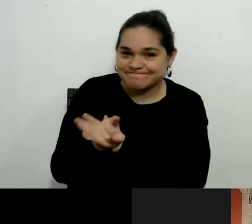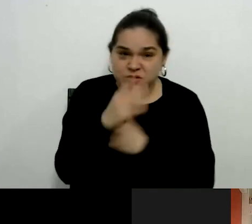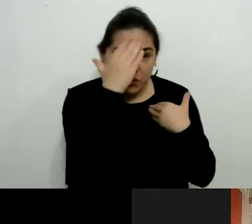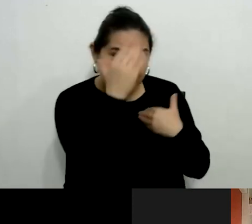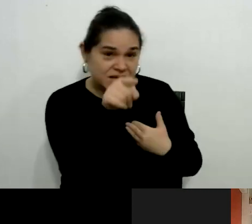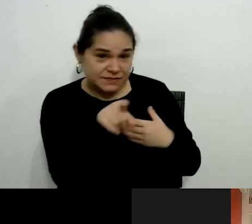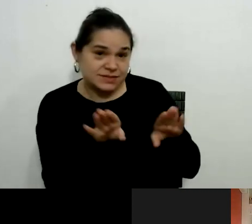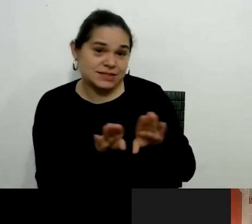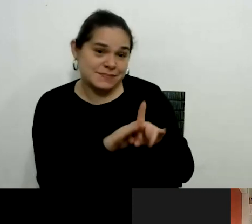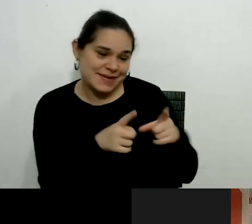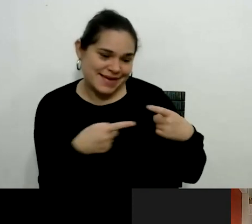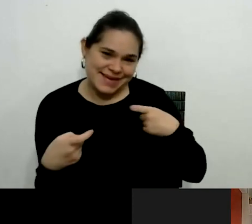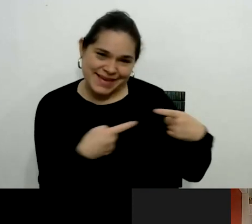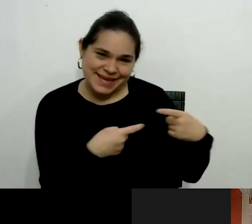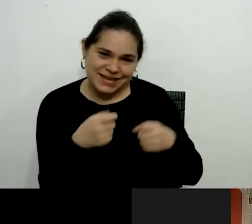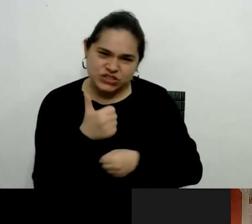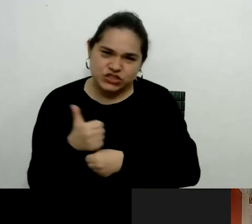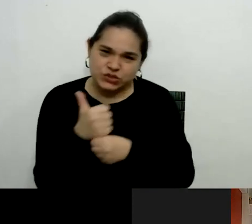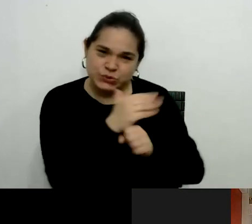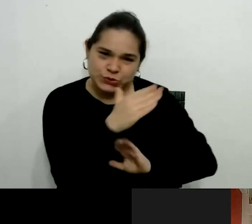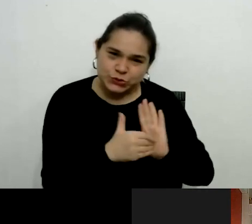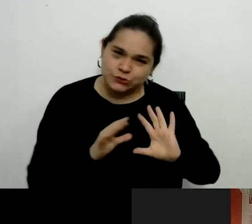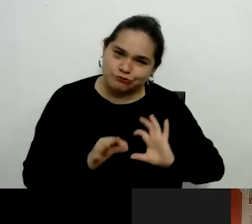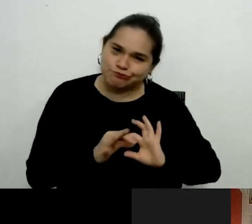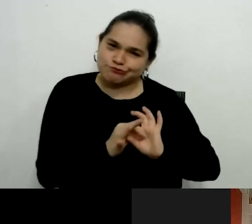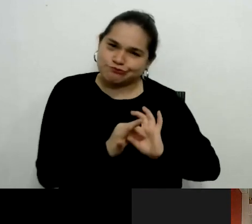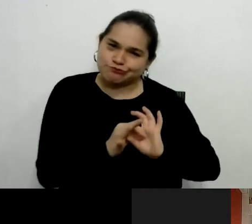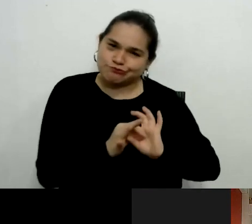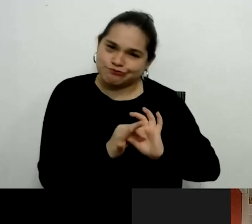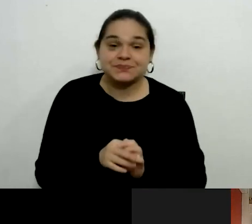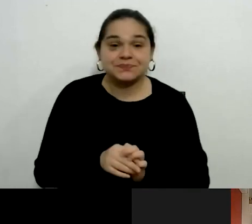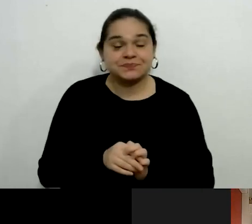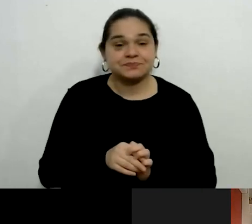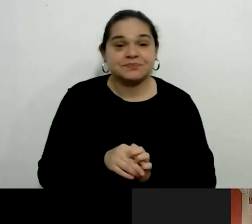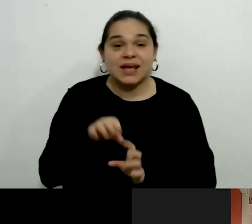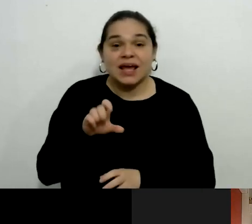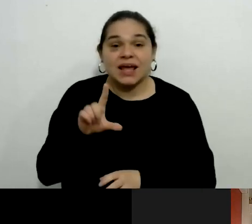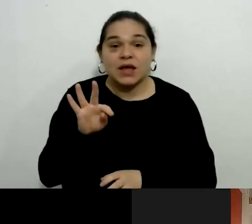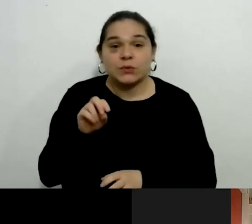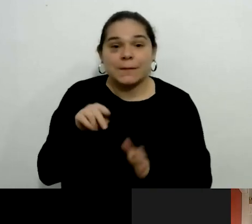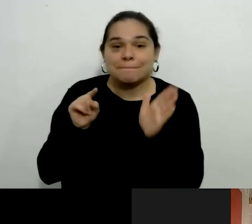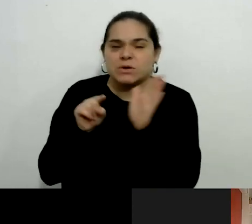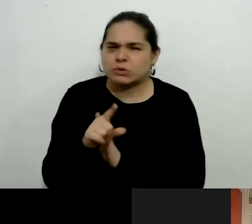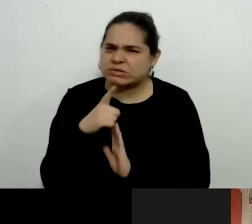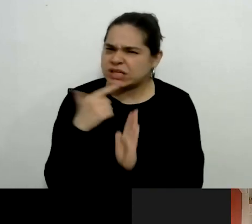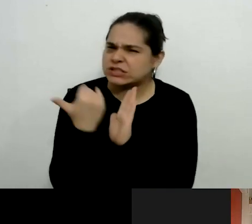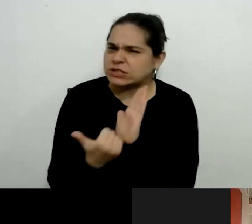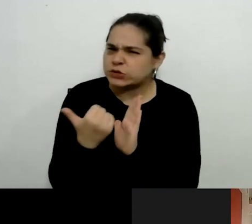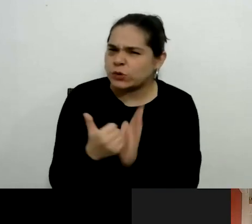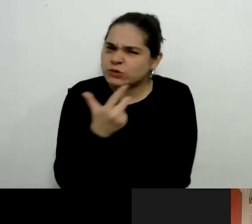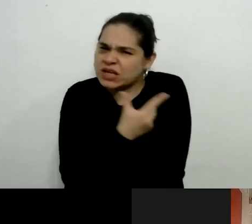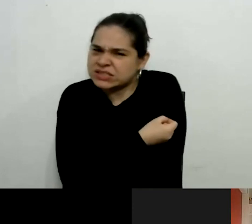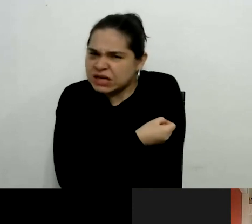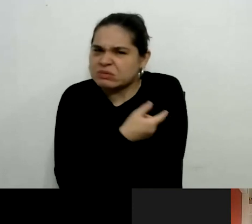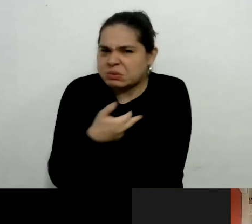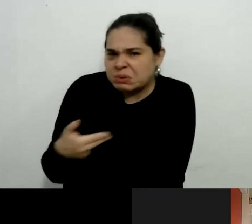luta aí, e todos os diretores, né? O Elton fez mais uma pergunta se vai ter desconto nos exames, até você pode